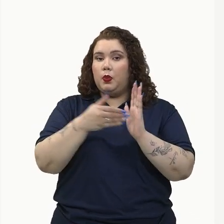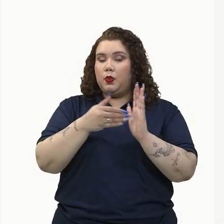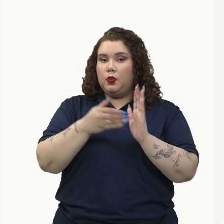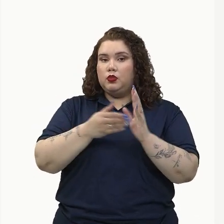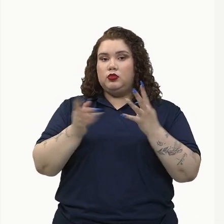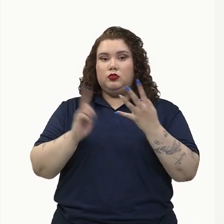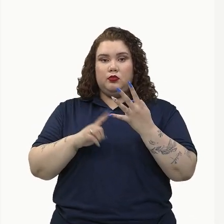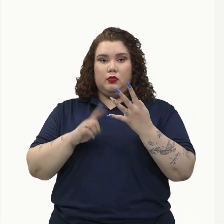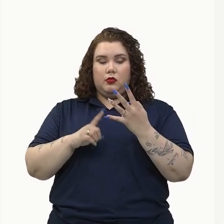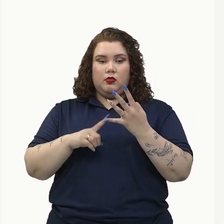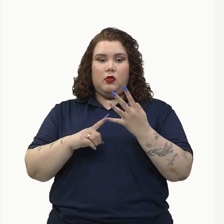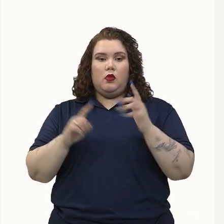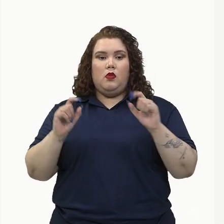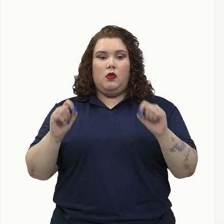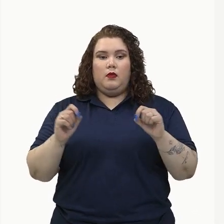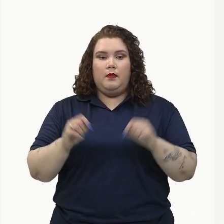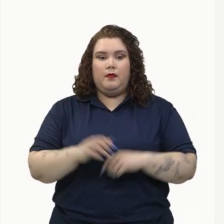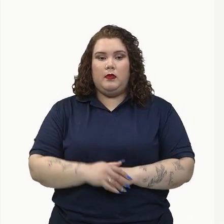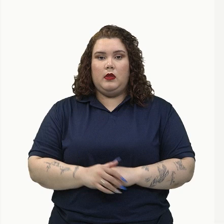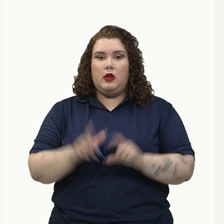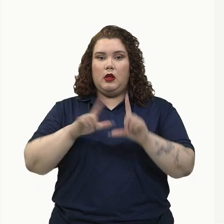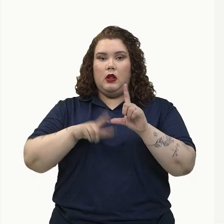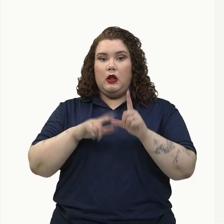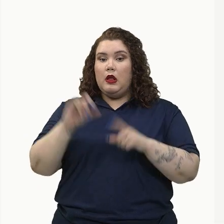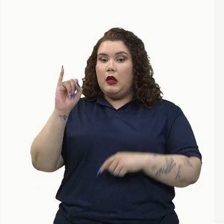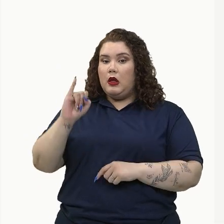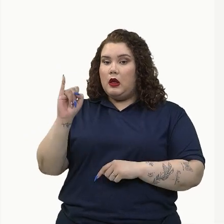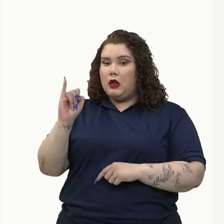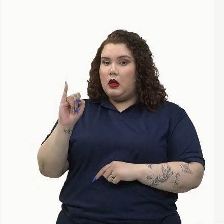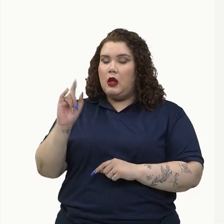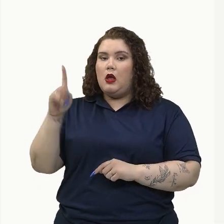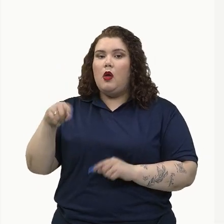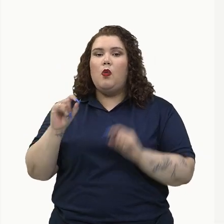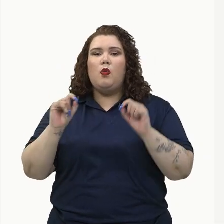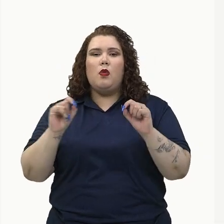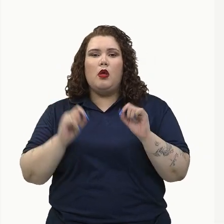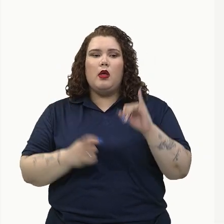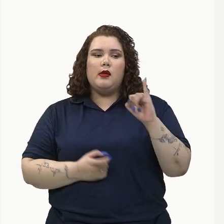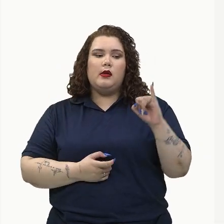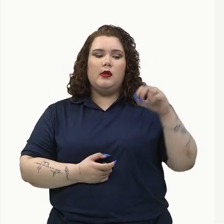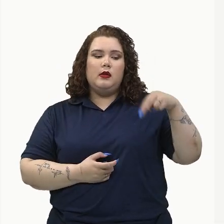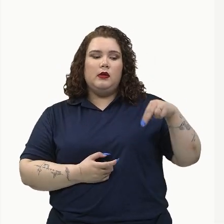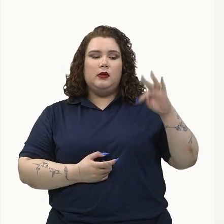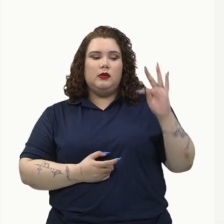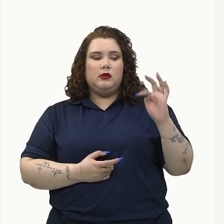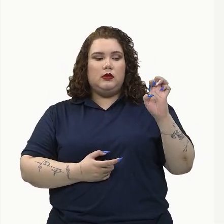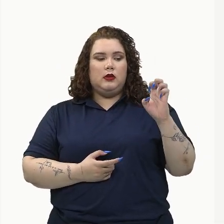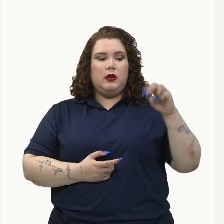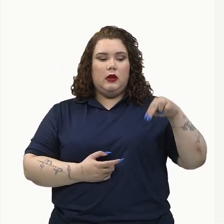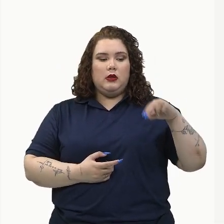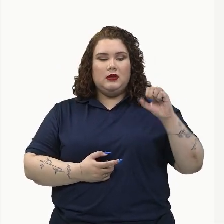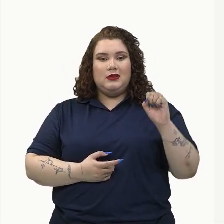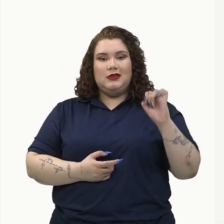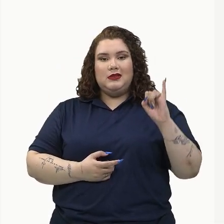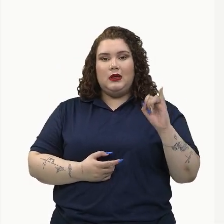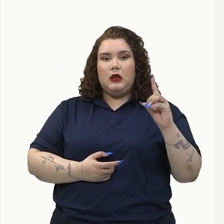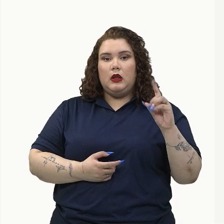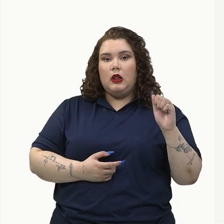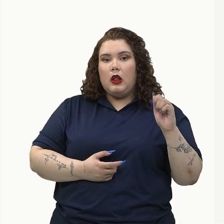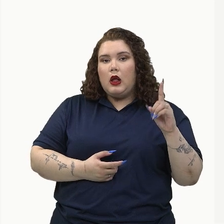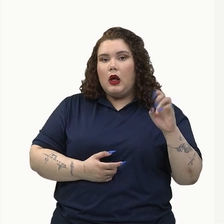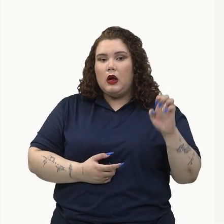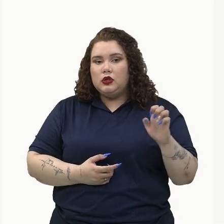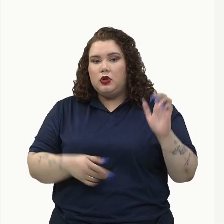a equação, você tem aqui a intensidade da corrente elétrica, simbolizada aí pela nossa letra